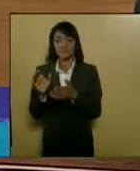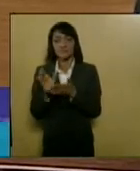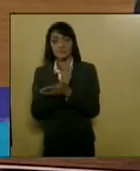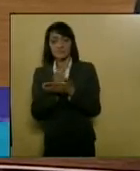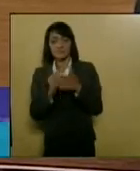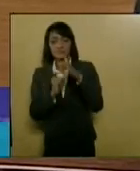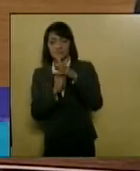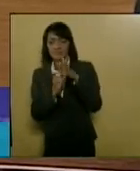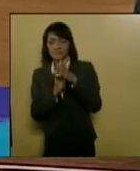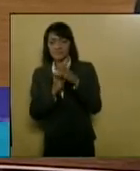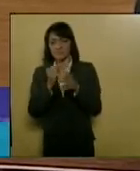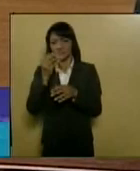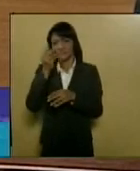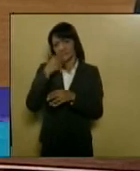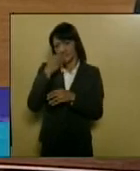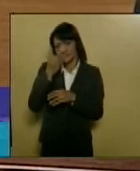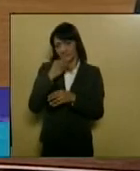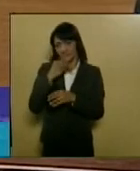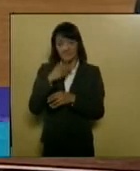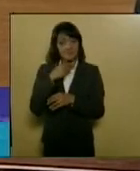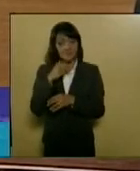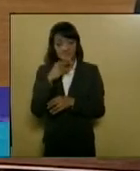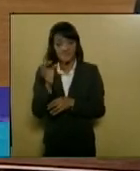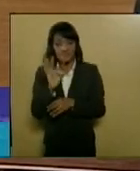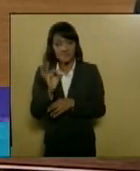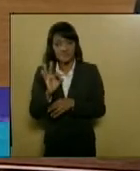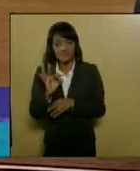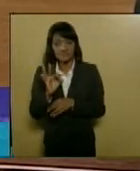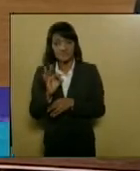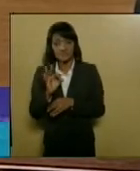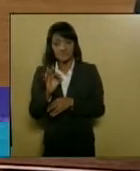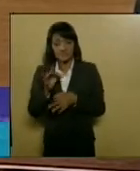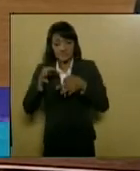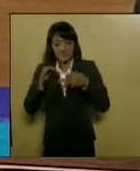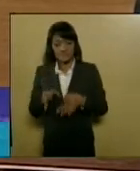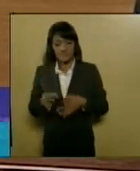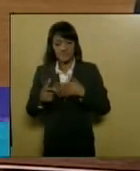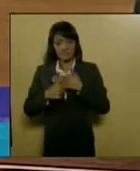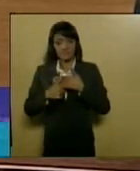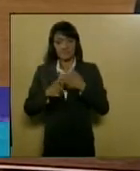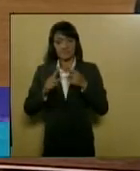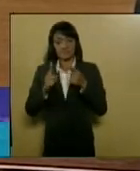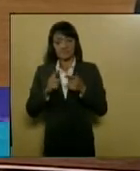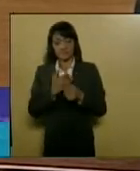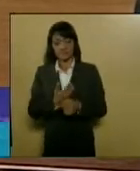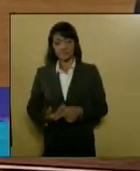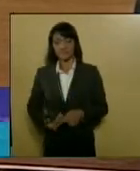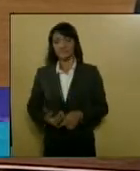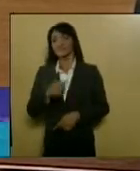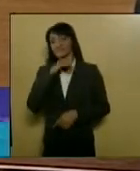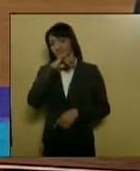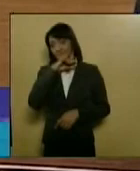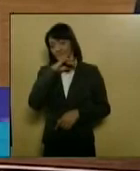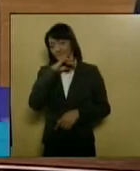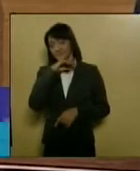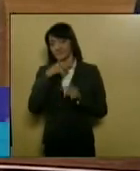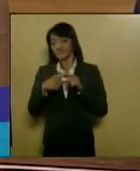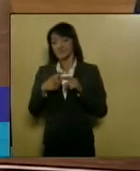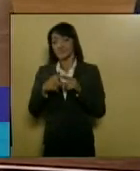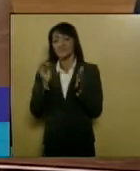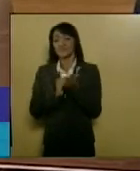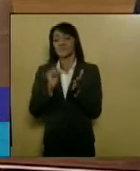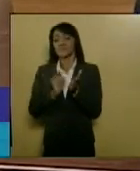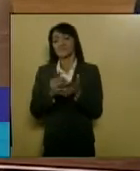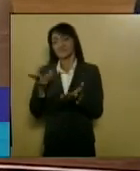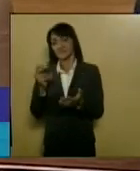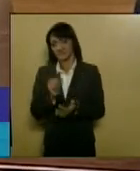é fraca, não consegue cumprir o seu papel, o Estado trabalha mal, porque algo vai faltar, algo não vai